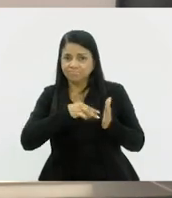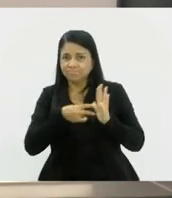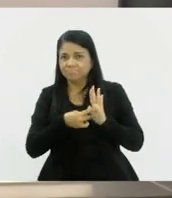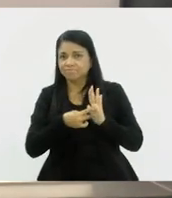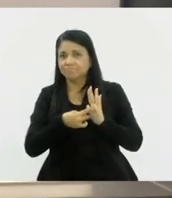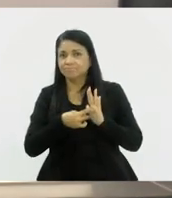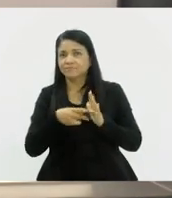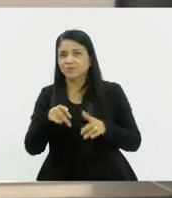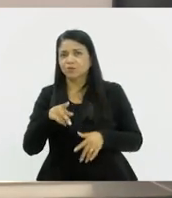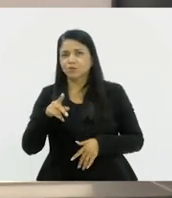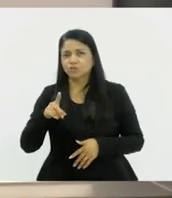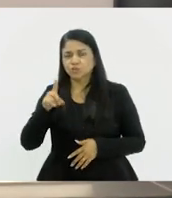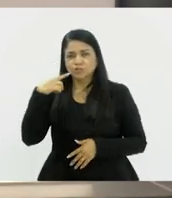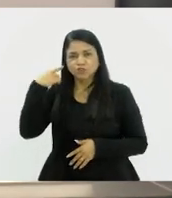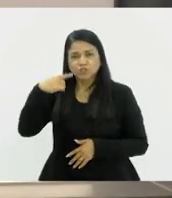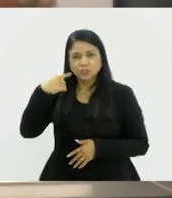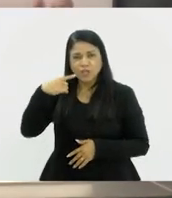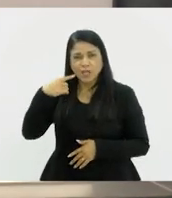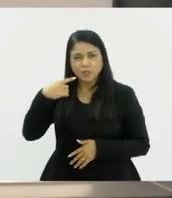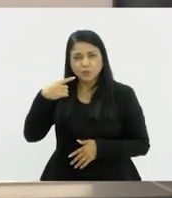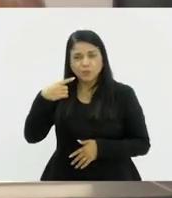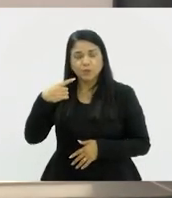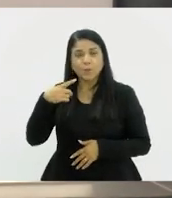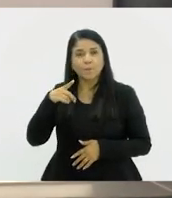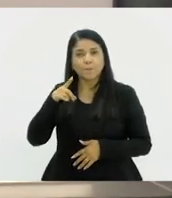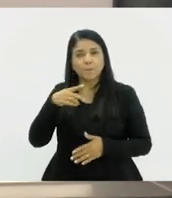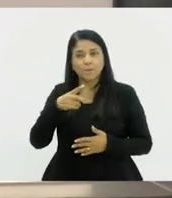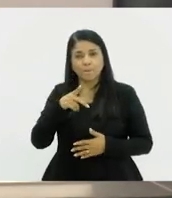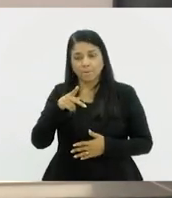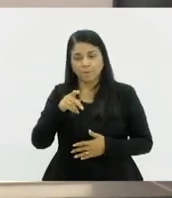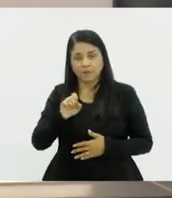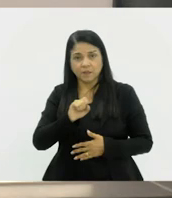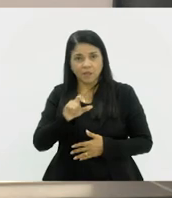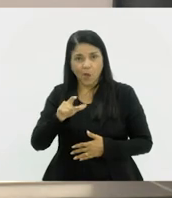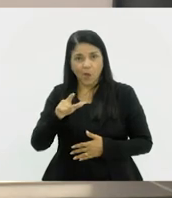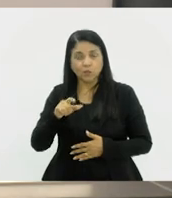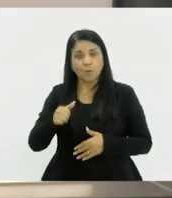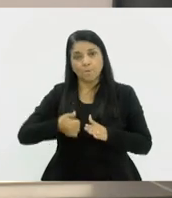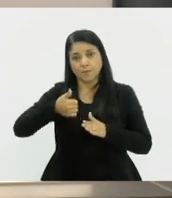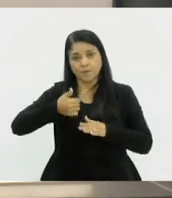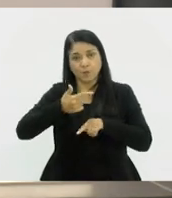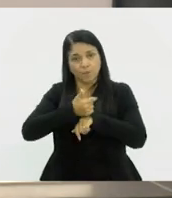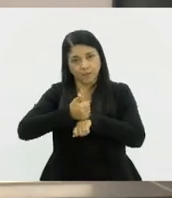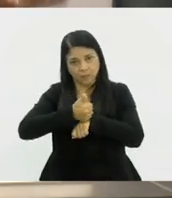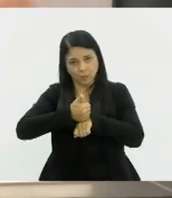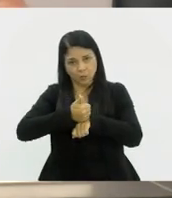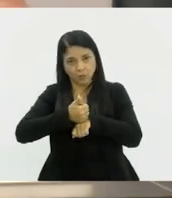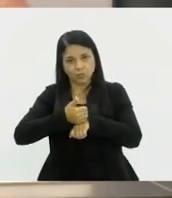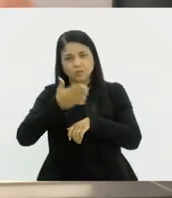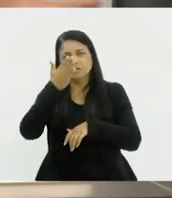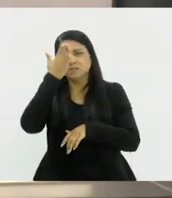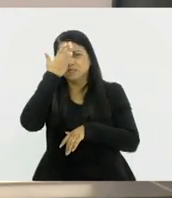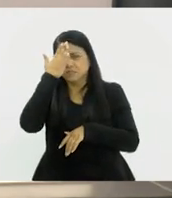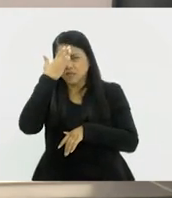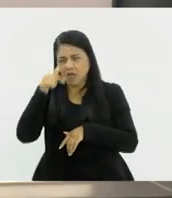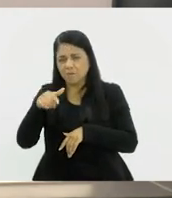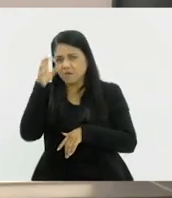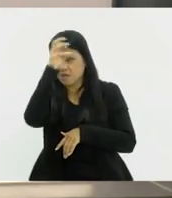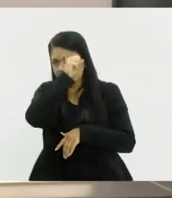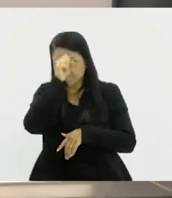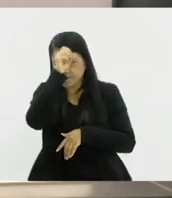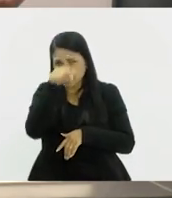é considerado todo estudante no primeiro período da Universidade aprende que o direito penal é a última rácio é a